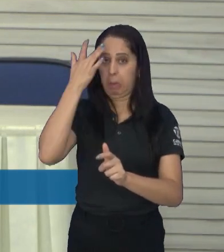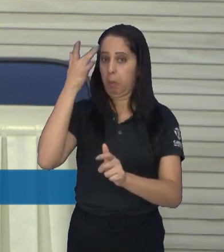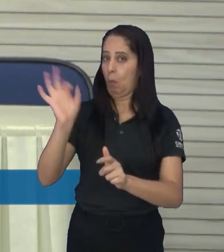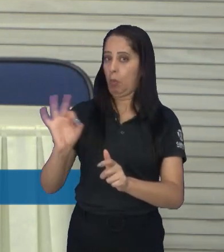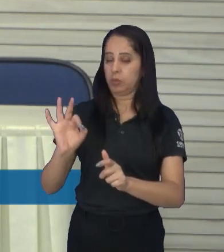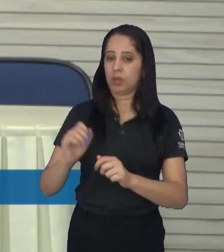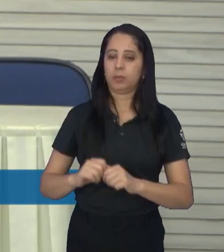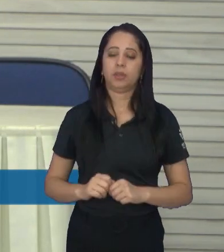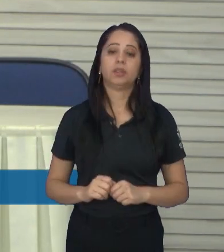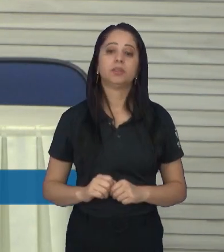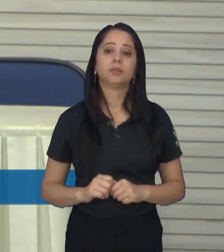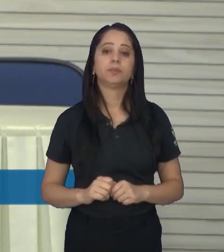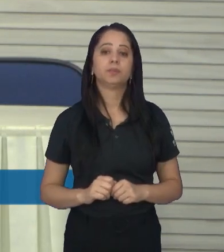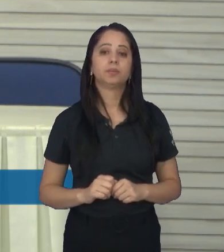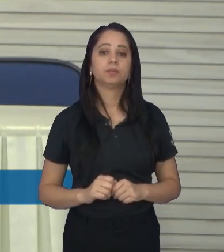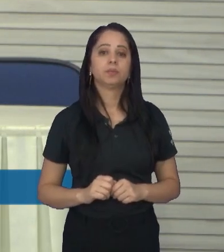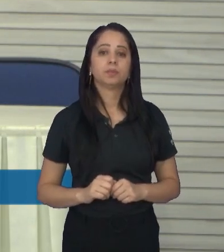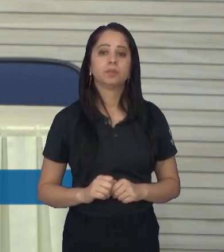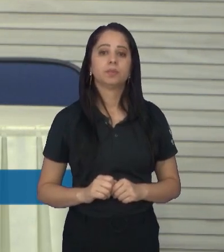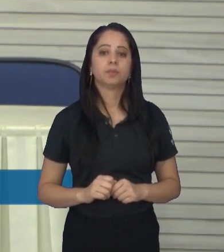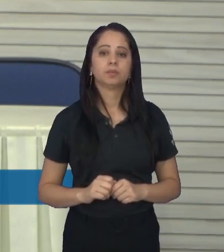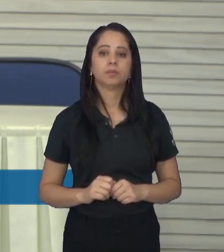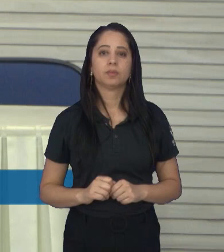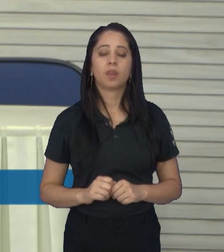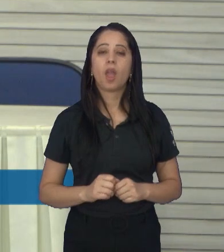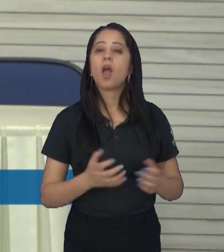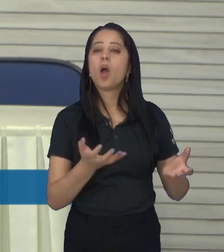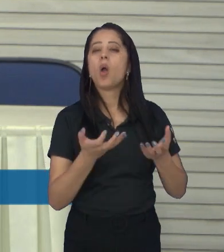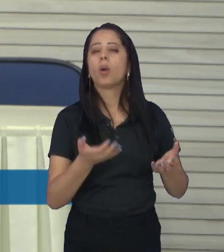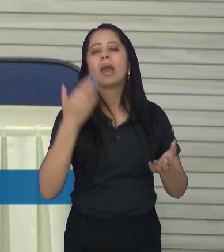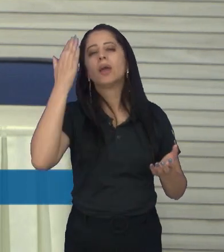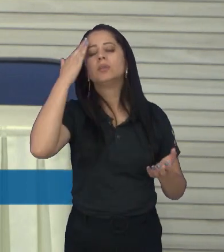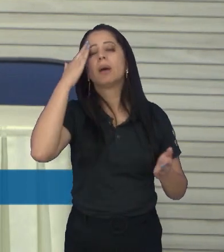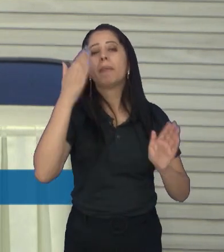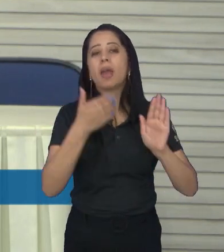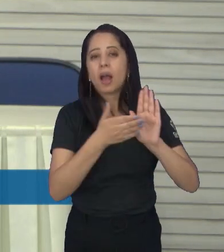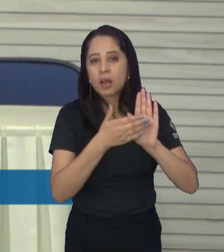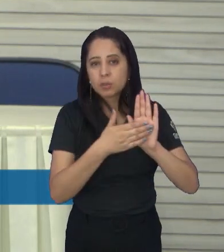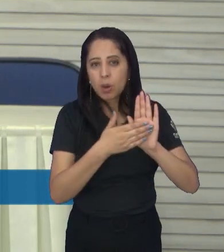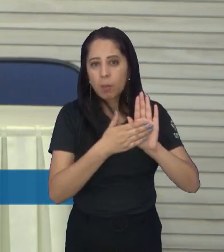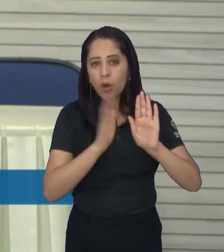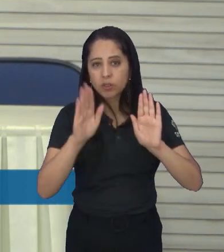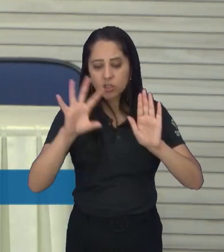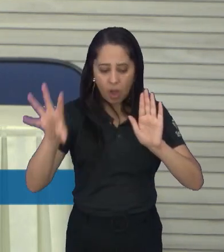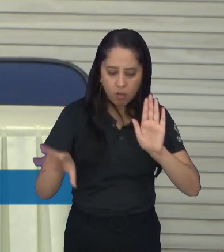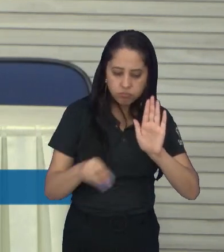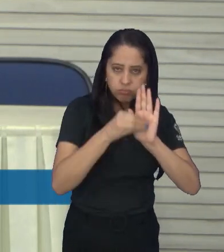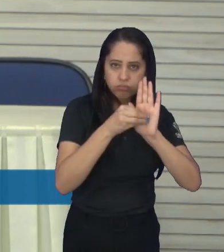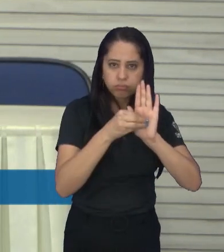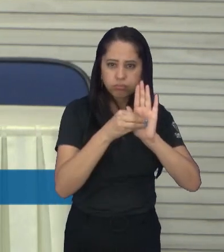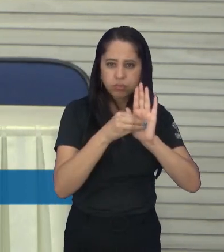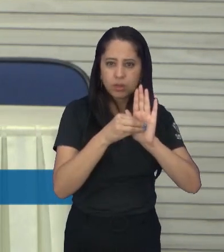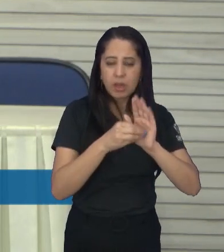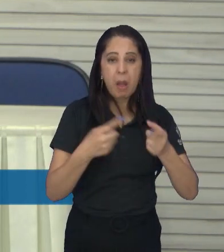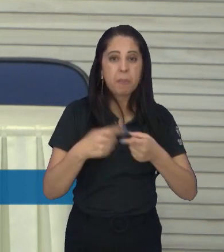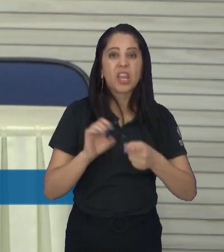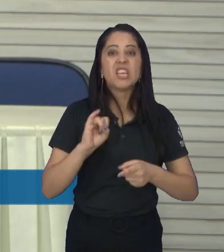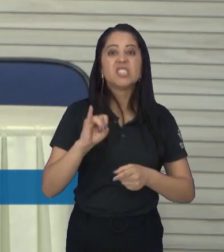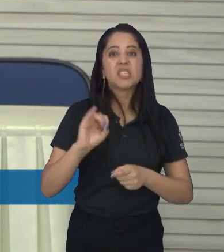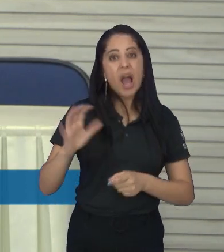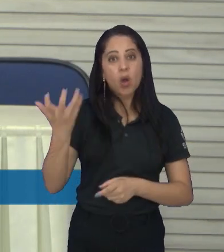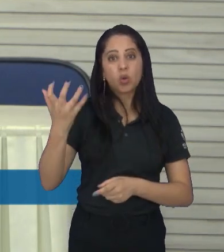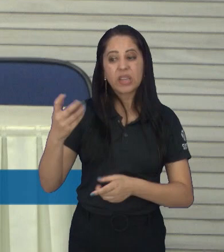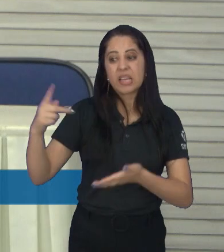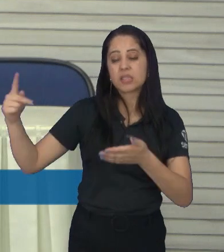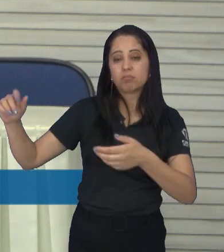enfim gostaria de saber se quando efetivamente as propostas foram feitas Se isso foi levado em consideração porque se acontece um acidente de